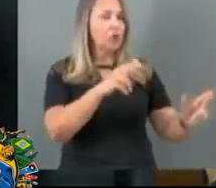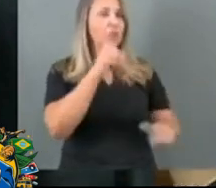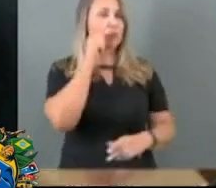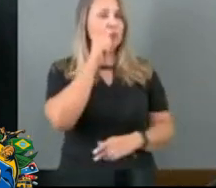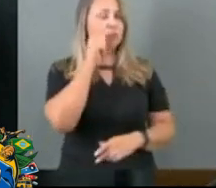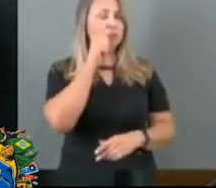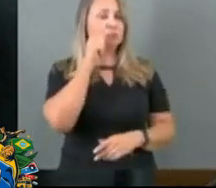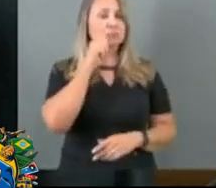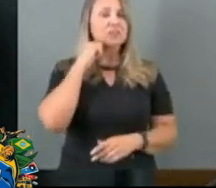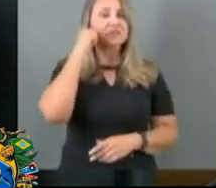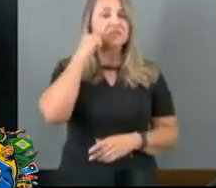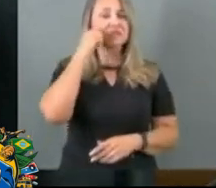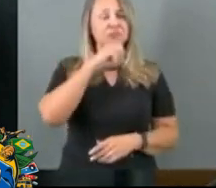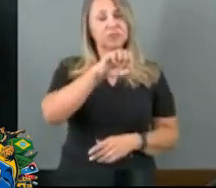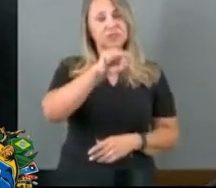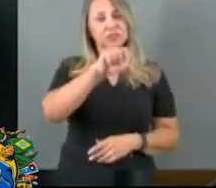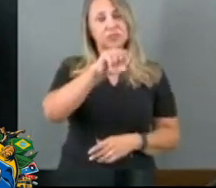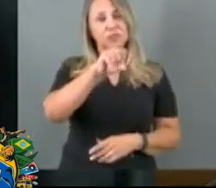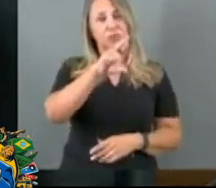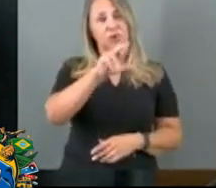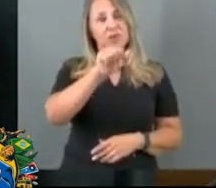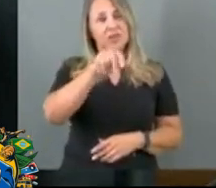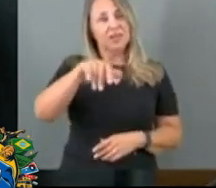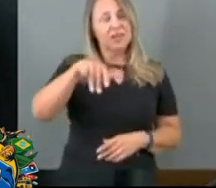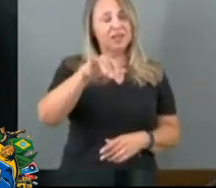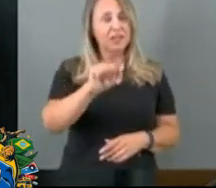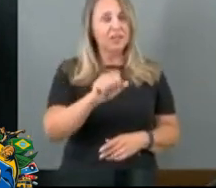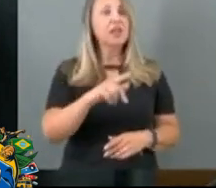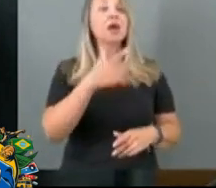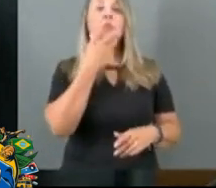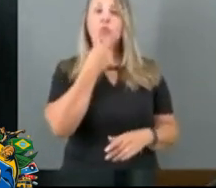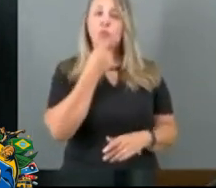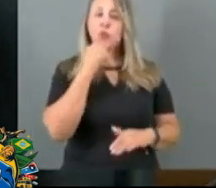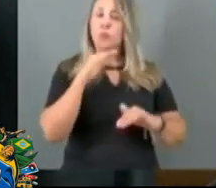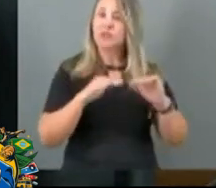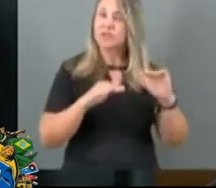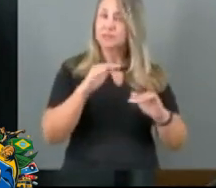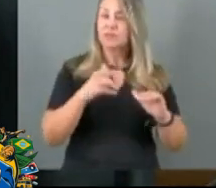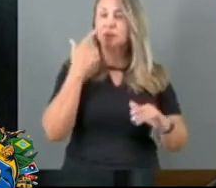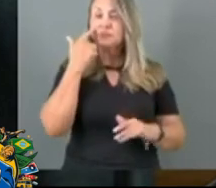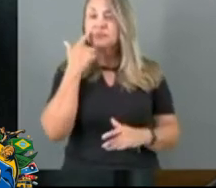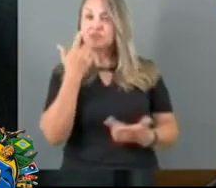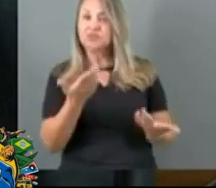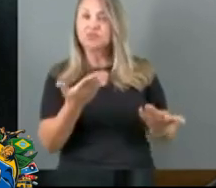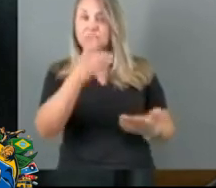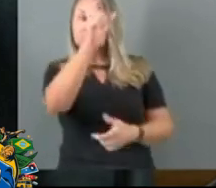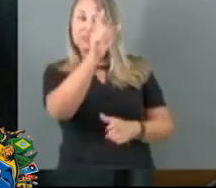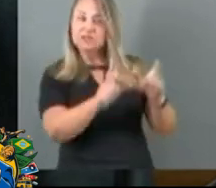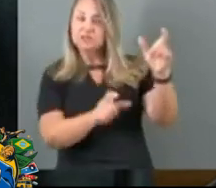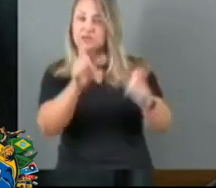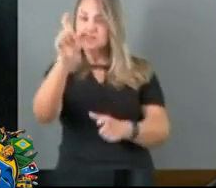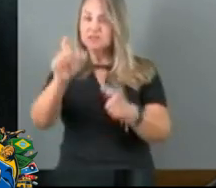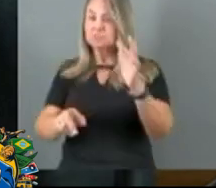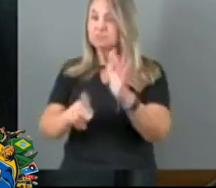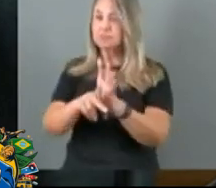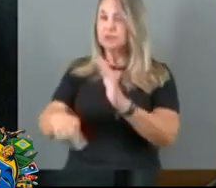equilibrado, mas como o senhor vai lidar quando figuras históricas do